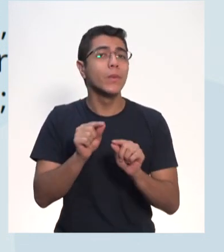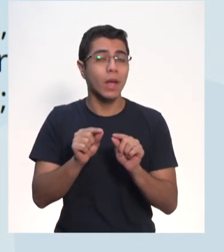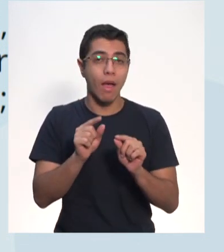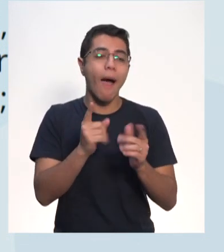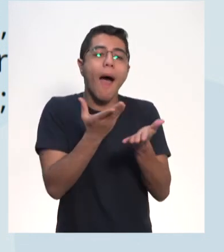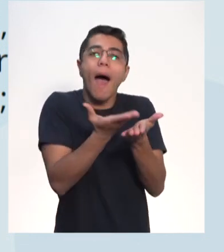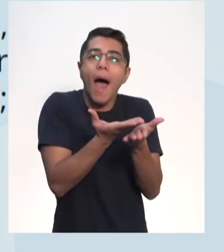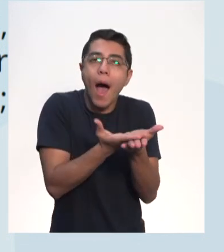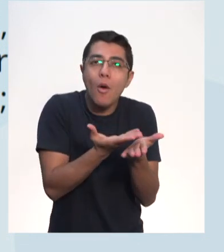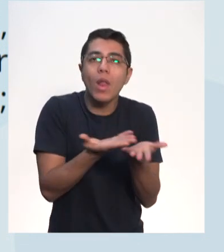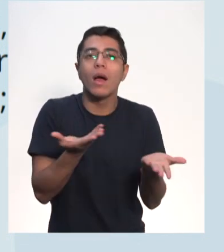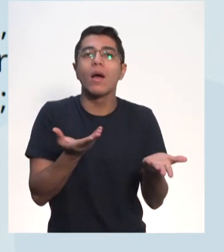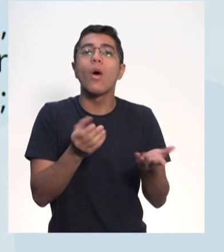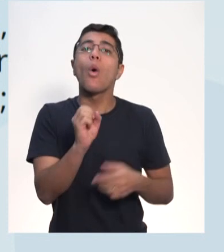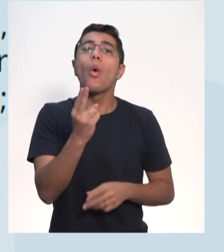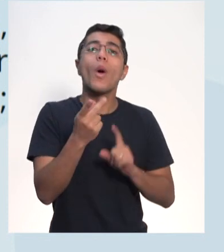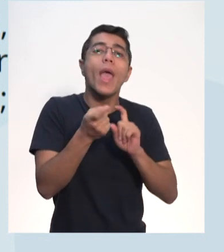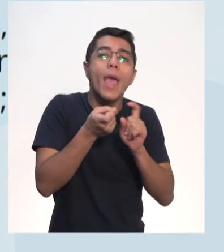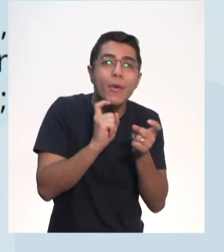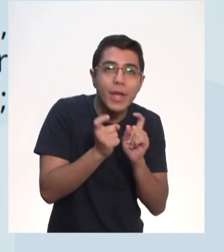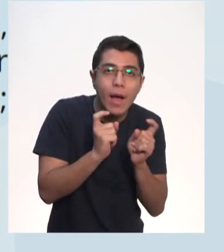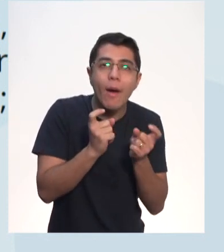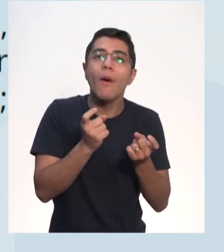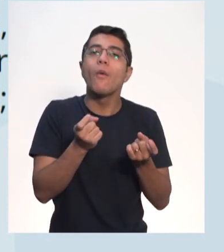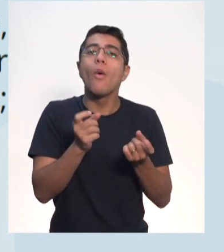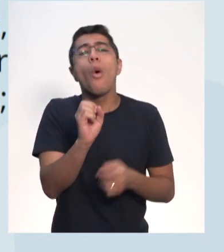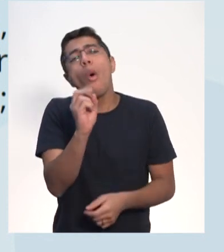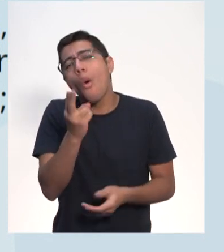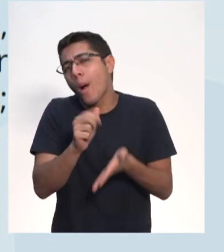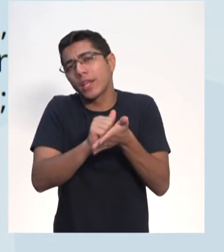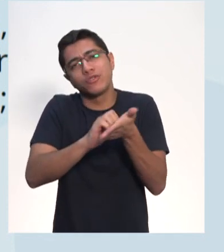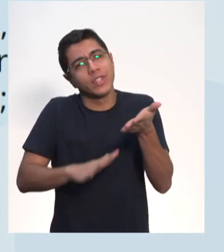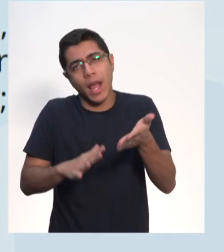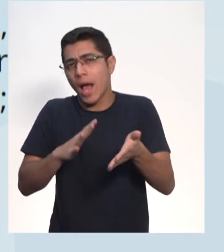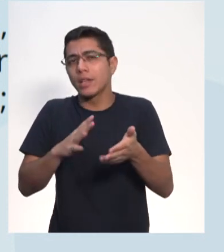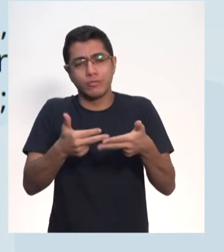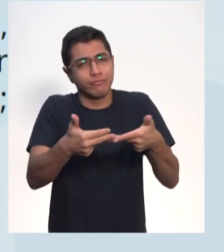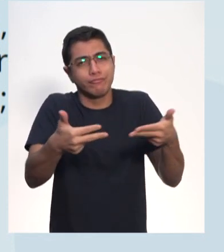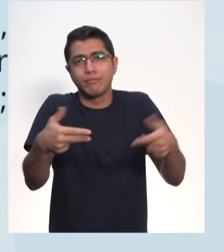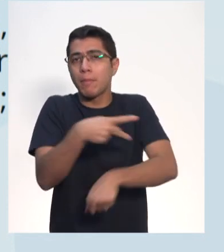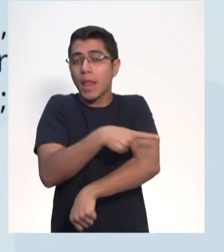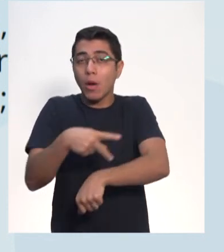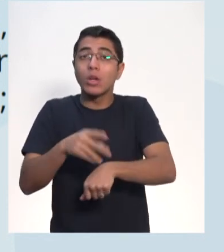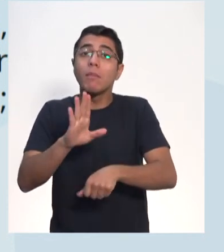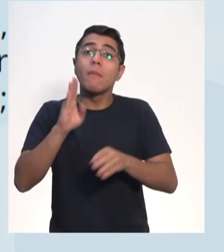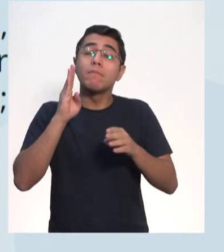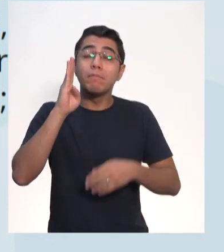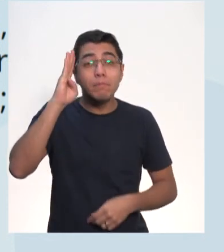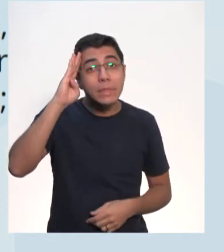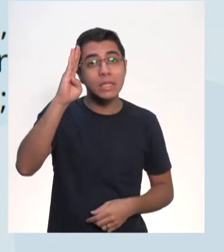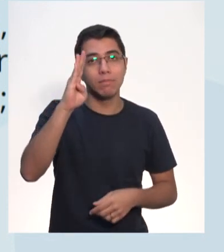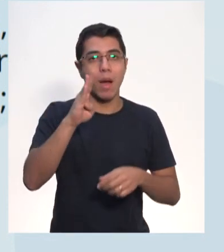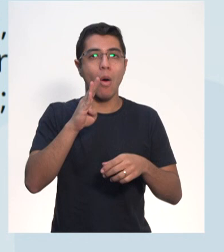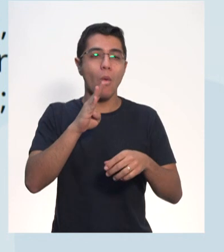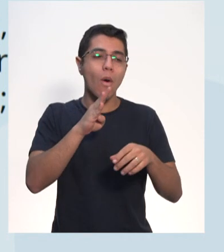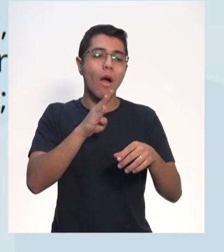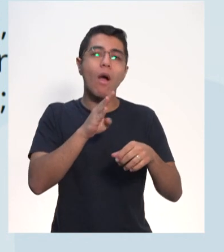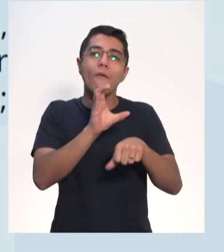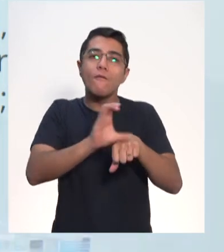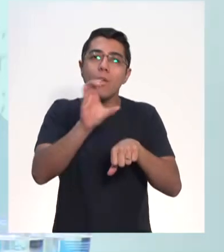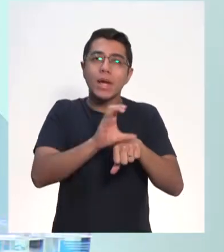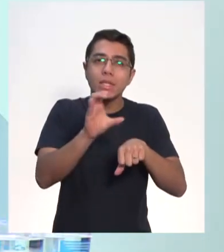pedagógicas, preferencialmente para formação e estudo de caráter coletivo, bem como atendimento a